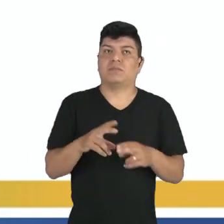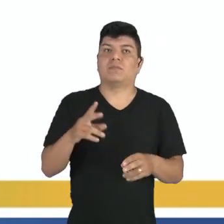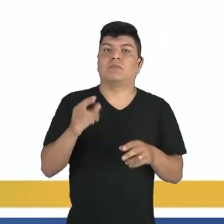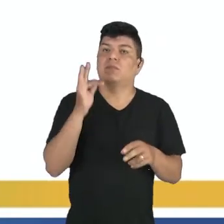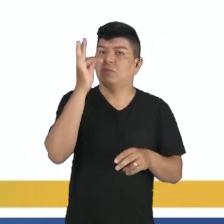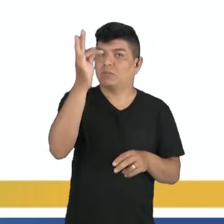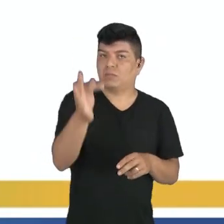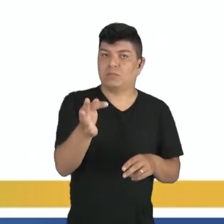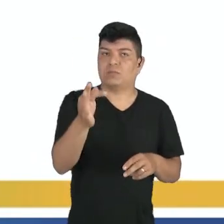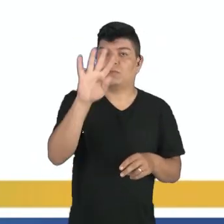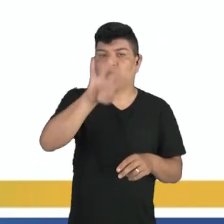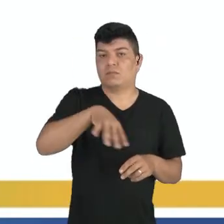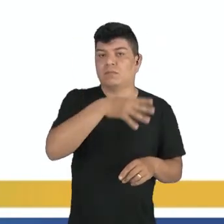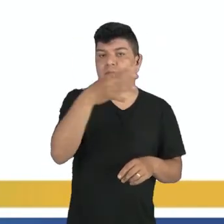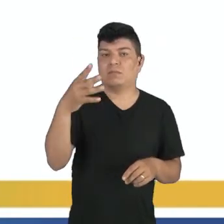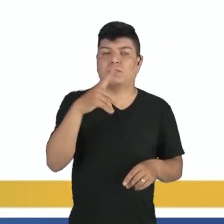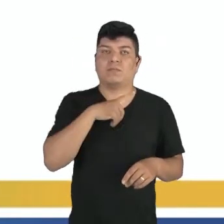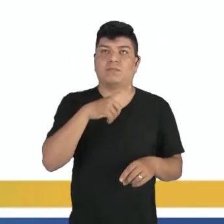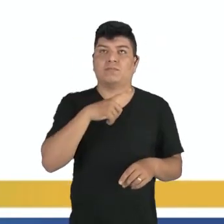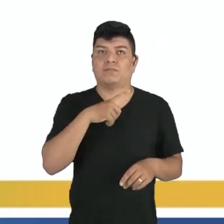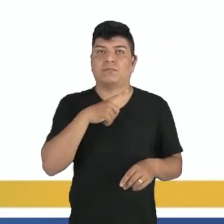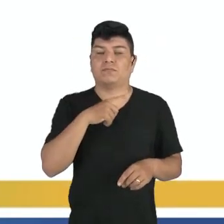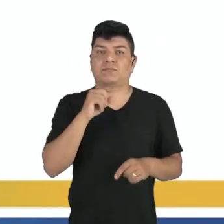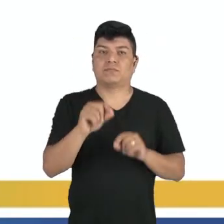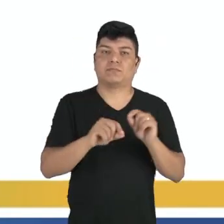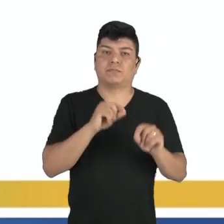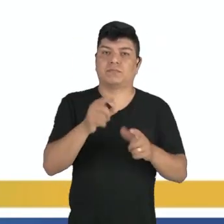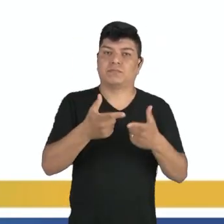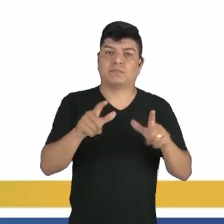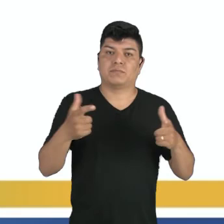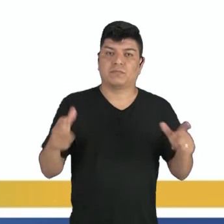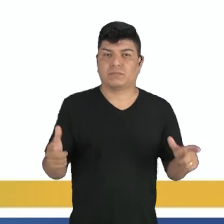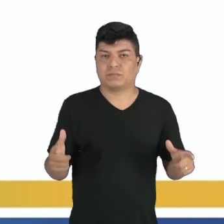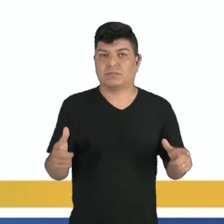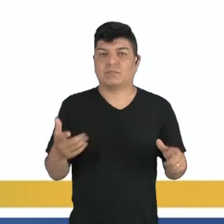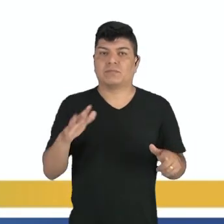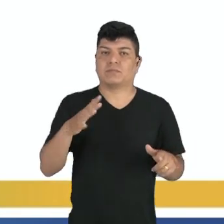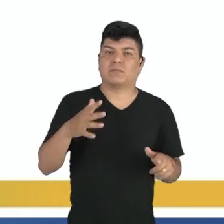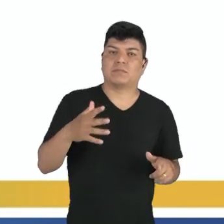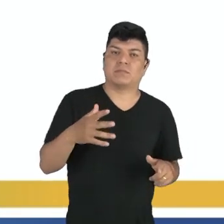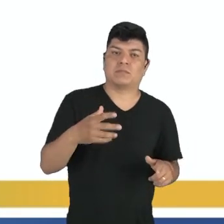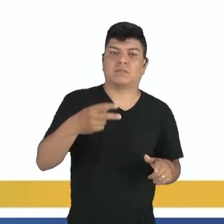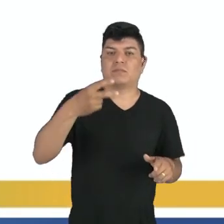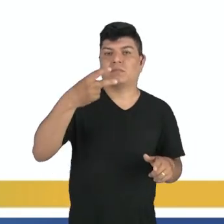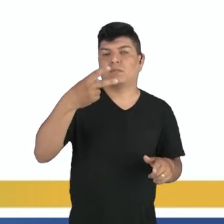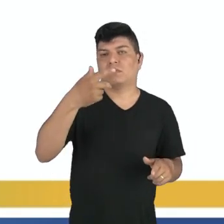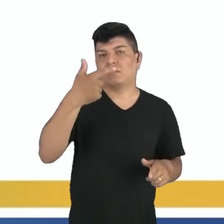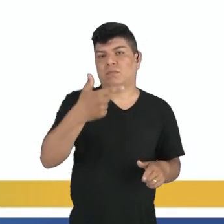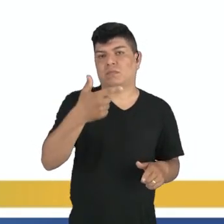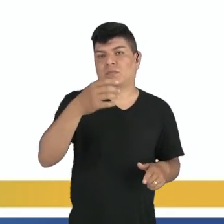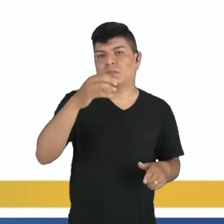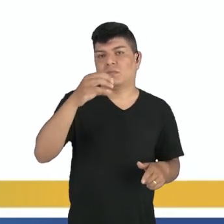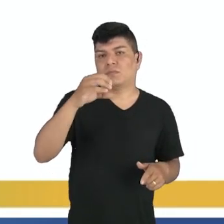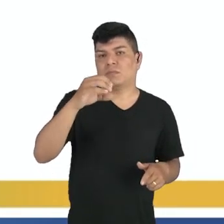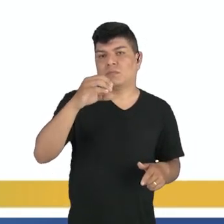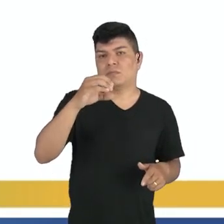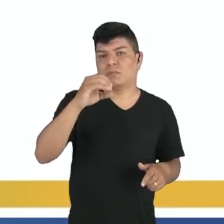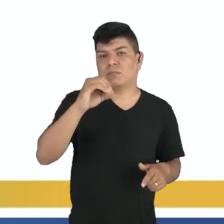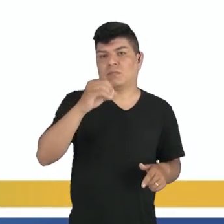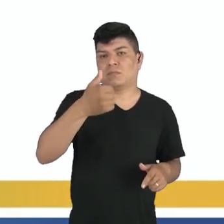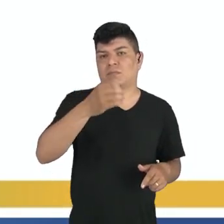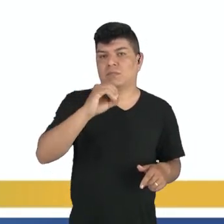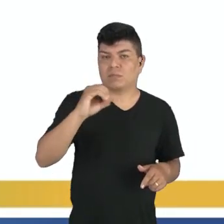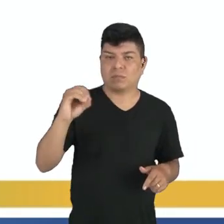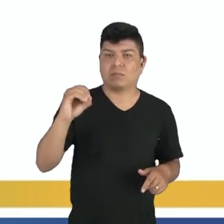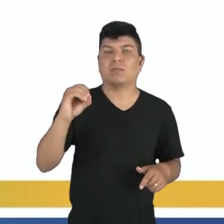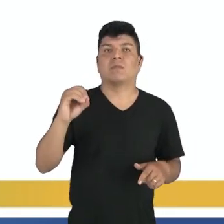aí temos um gráfico mostrando é que a tendência é crescimento mais chega em 2100 ela dá uma estabilizada a